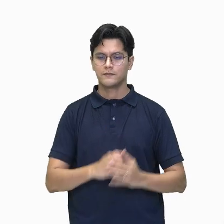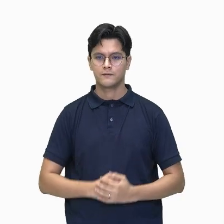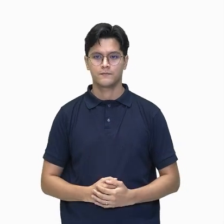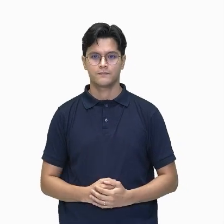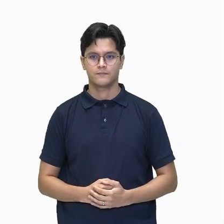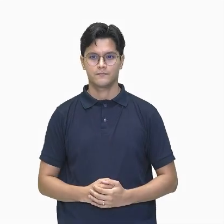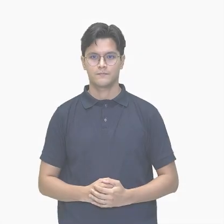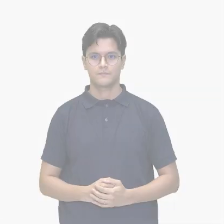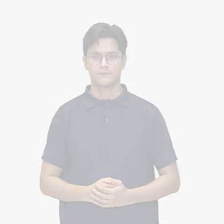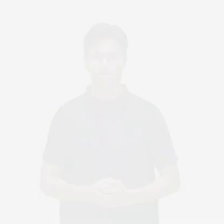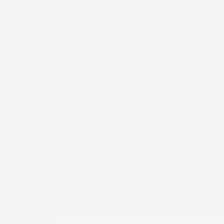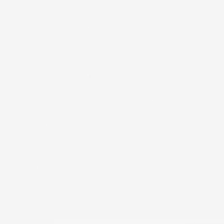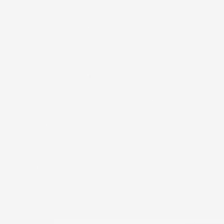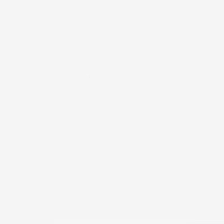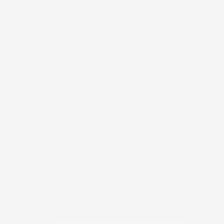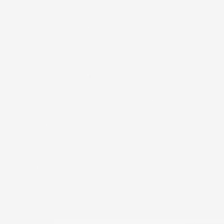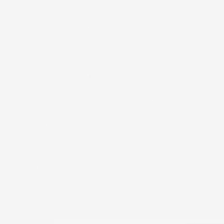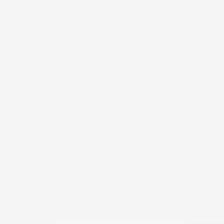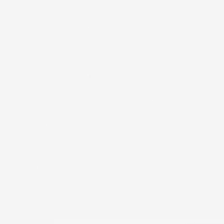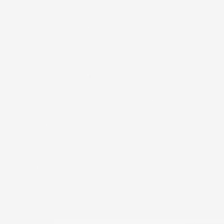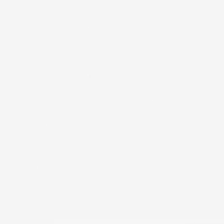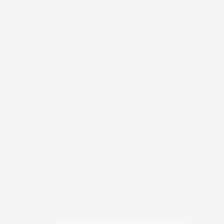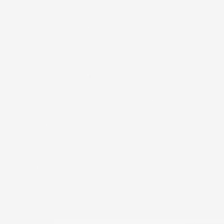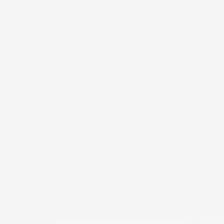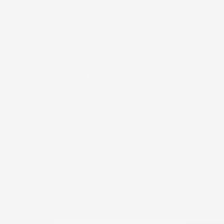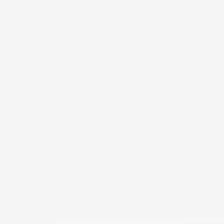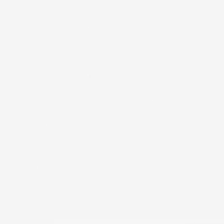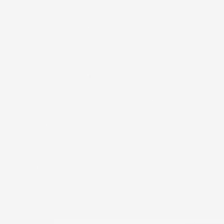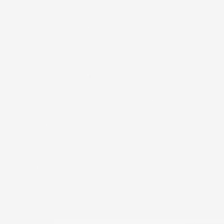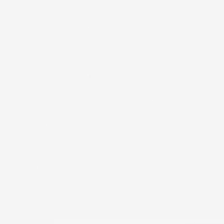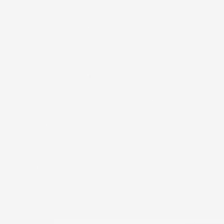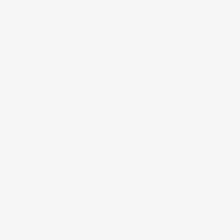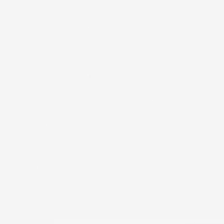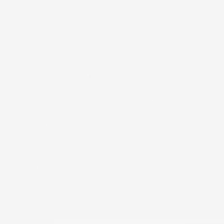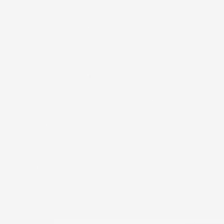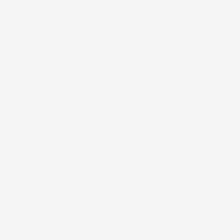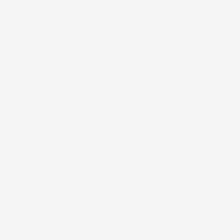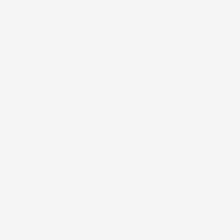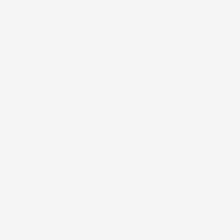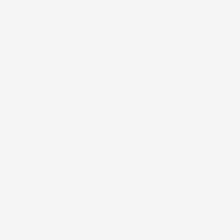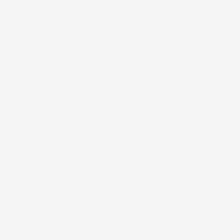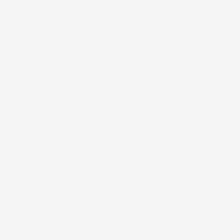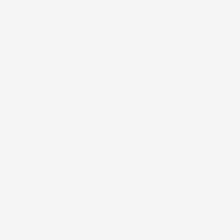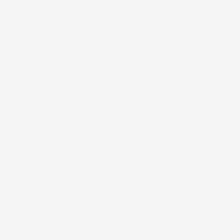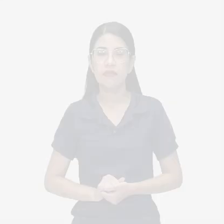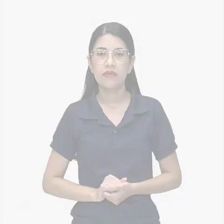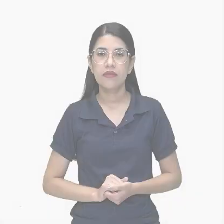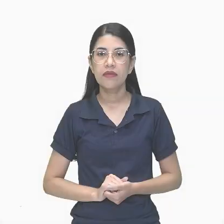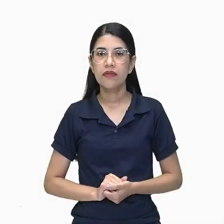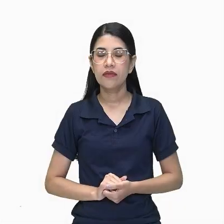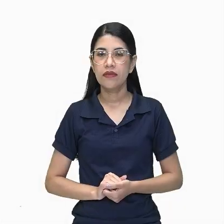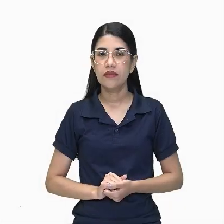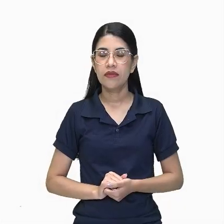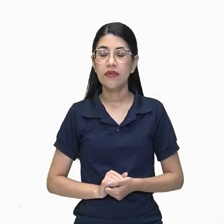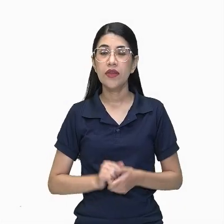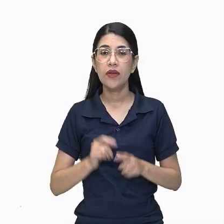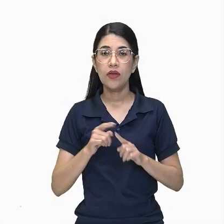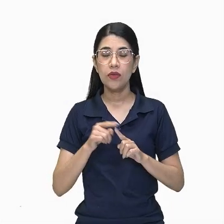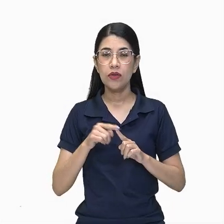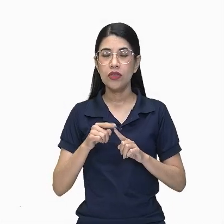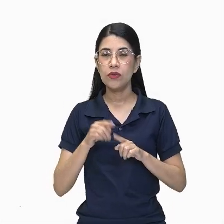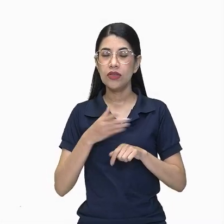condicionamento físico, que é aquela ginástica feita para o ganho da saúde, eu já falo de uma ginástica que acontece com